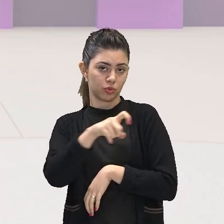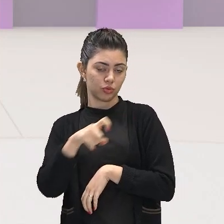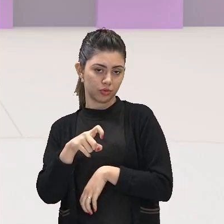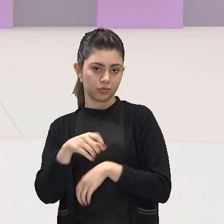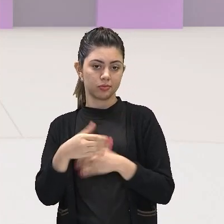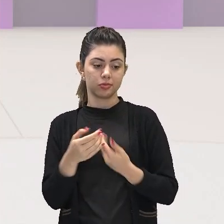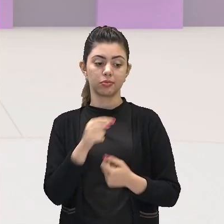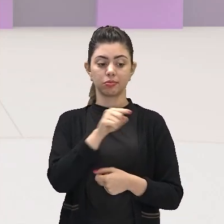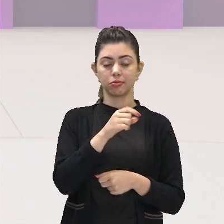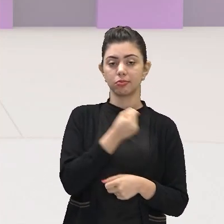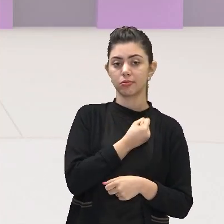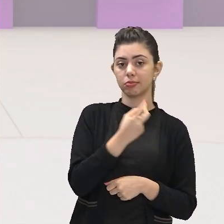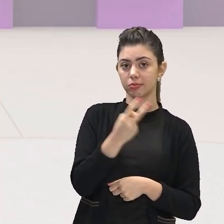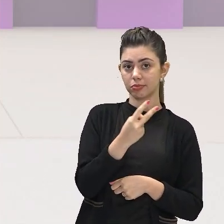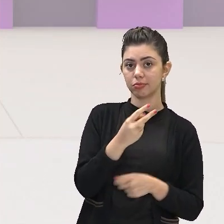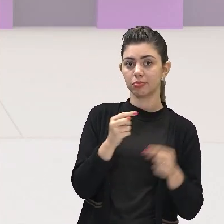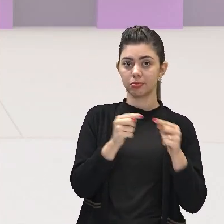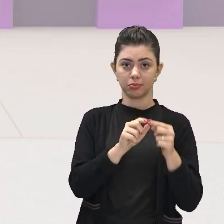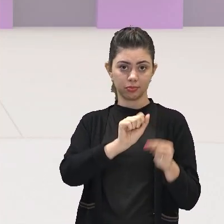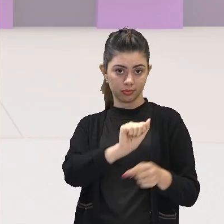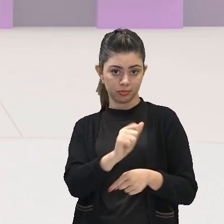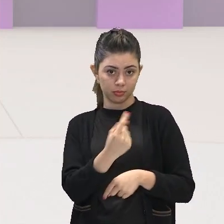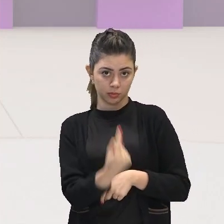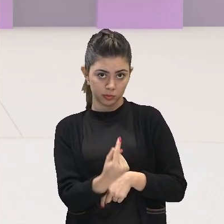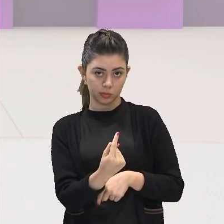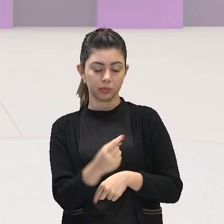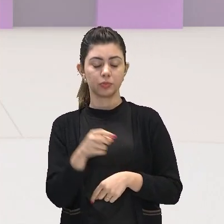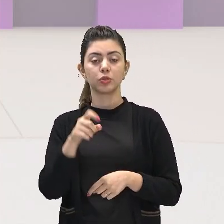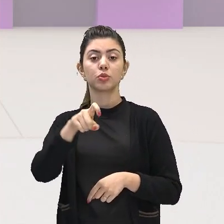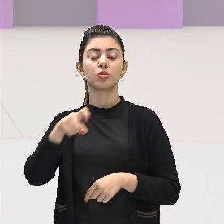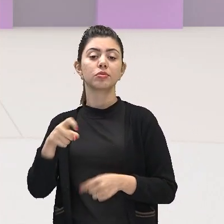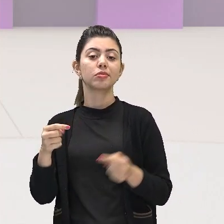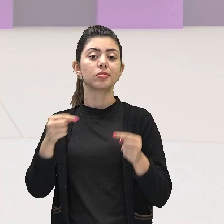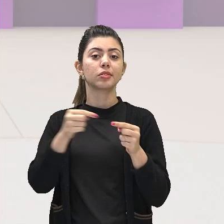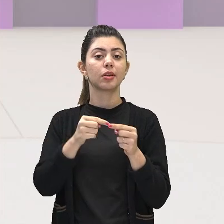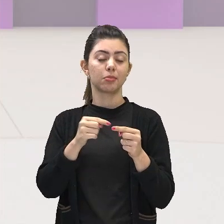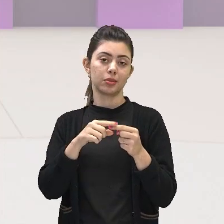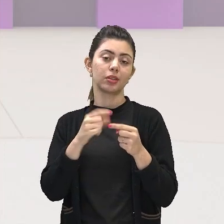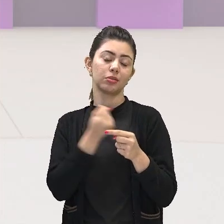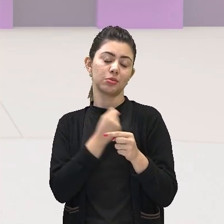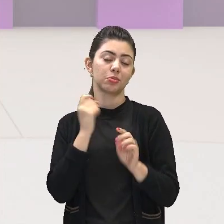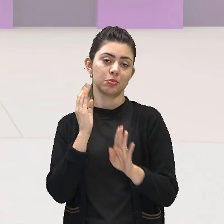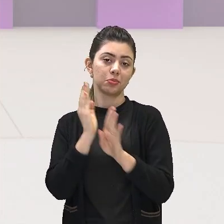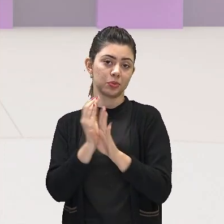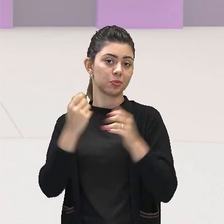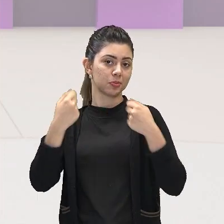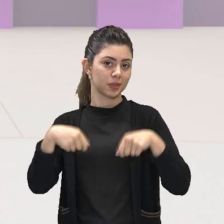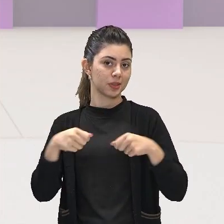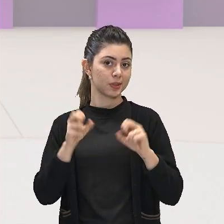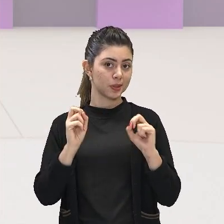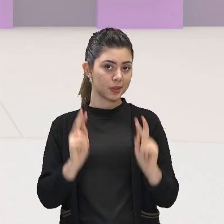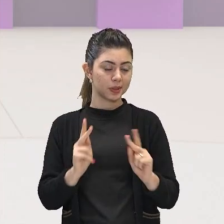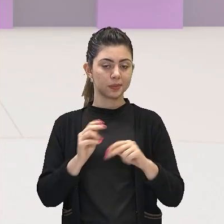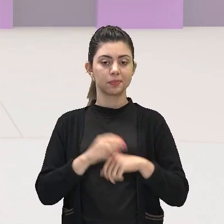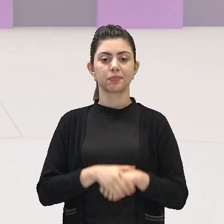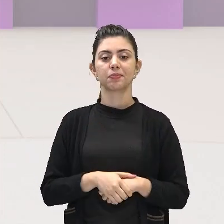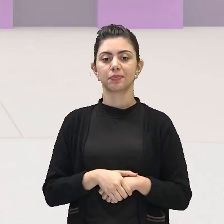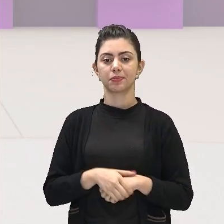é exatamente esse A11 e o x é exatamente a nossa incógnita, entendeu?